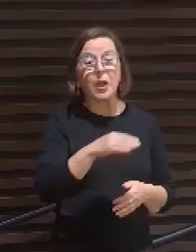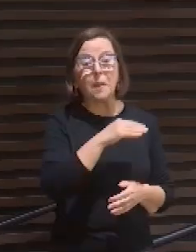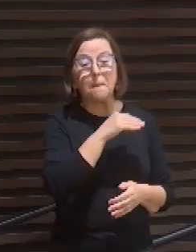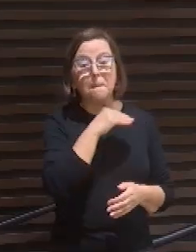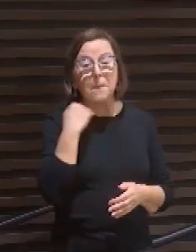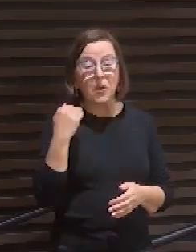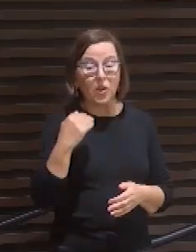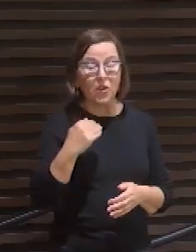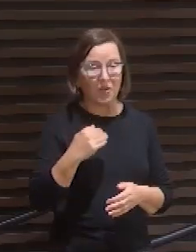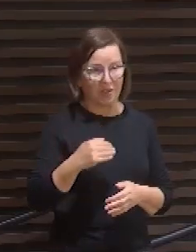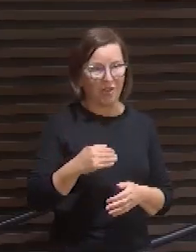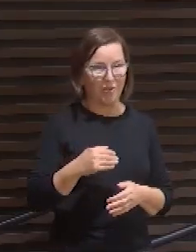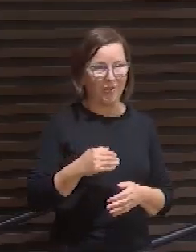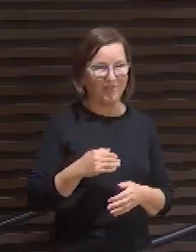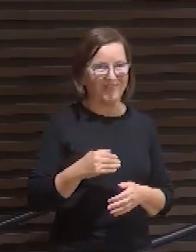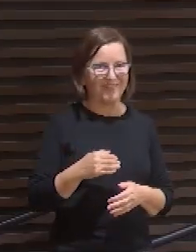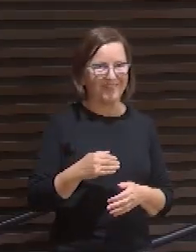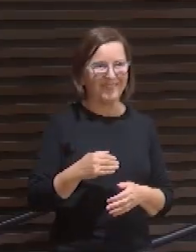substituto.